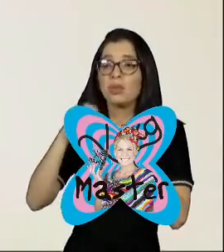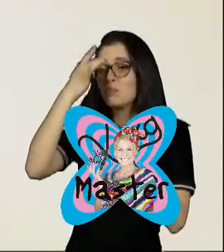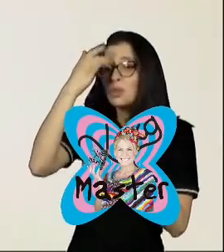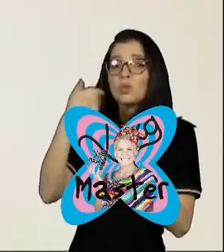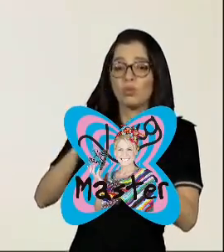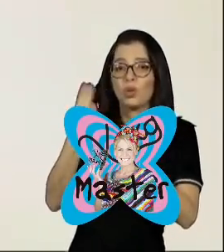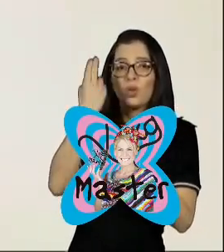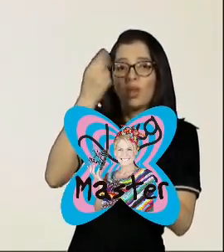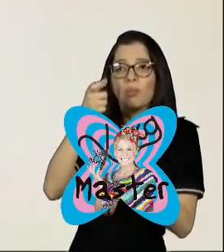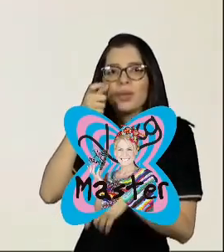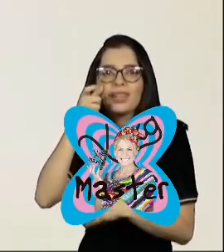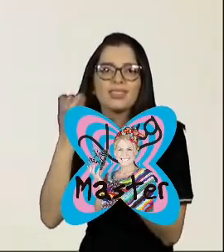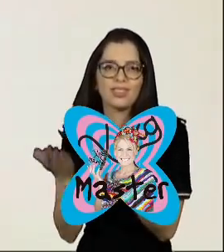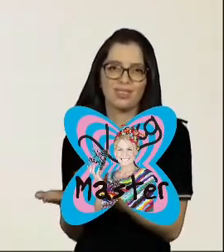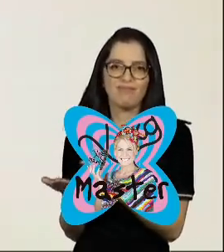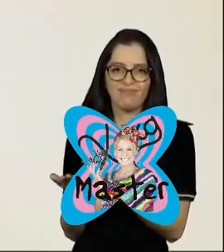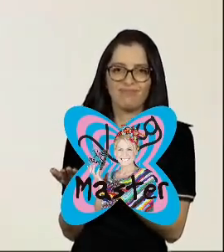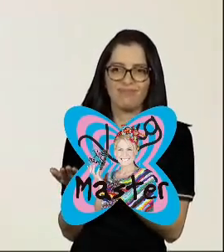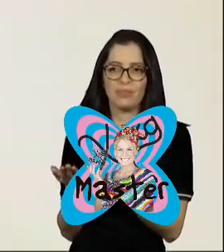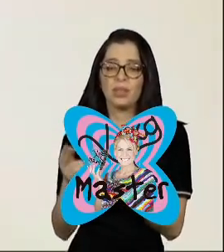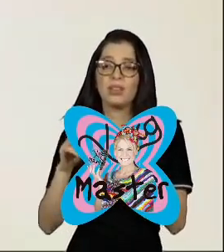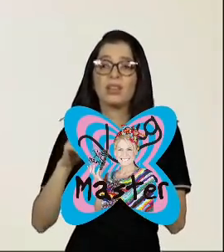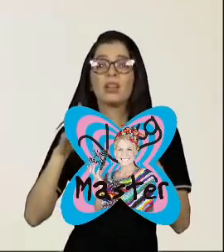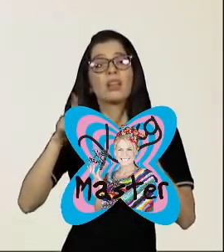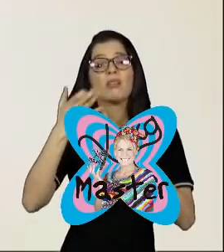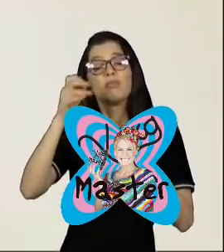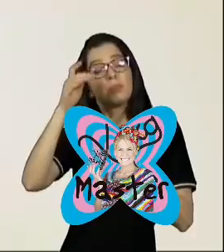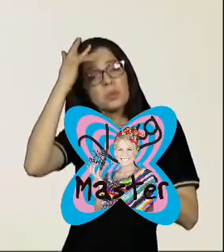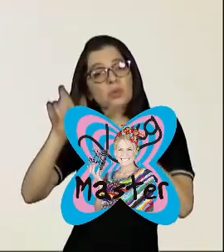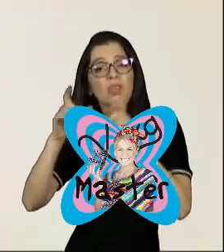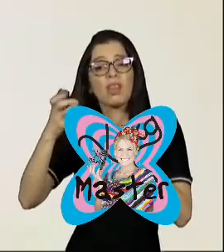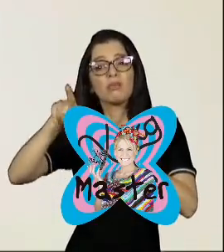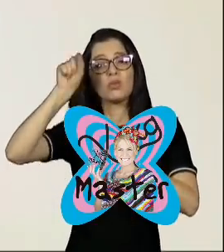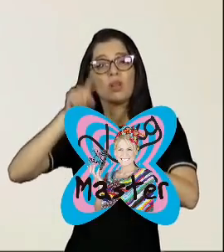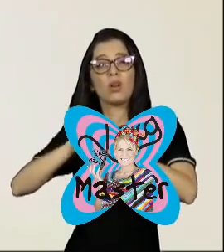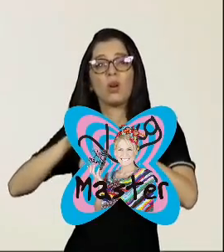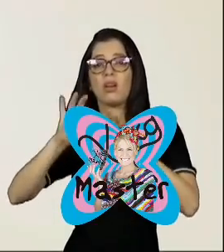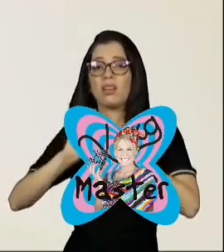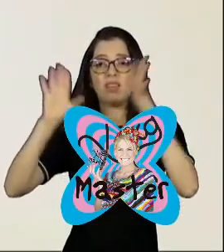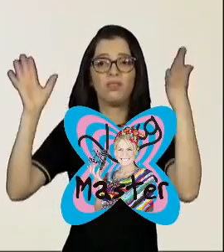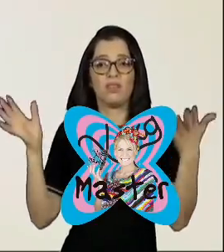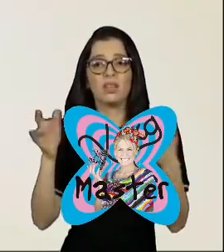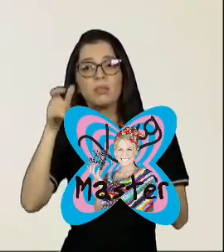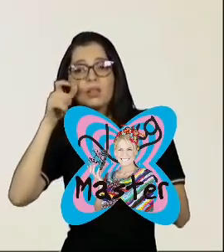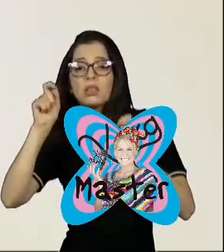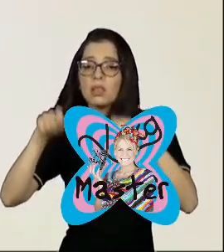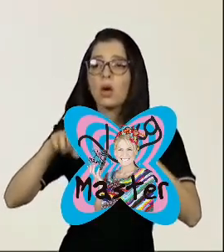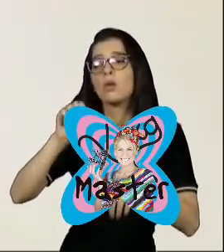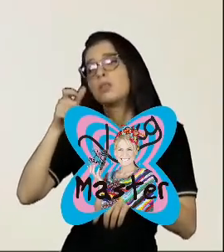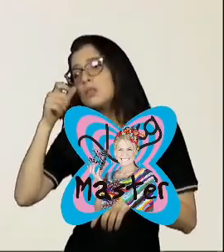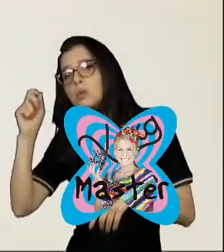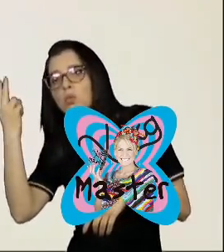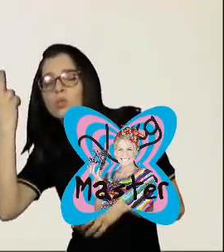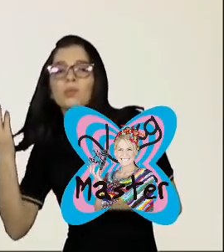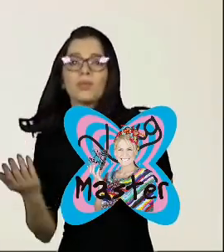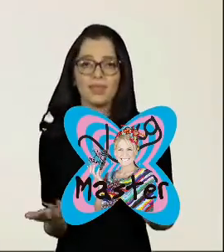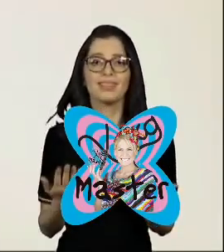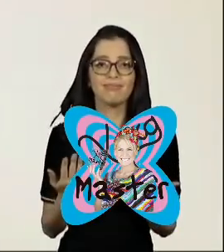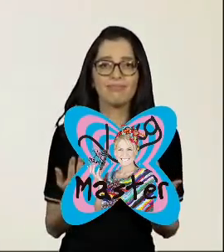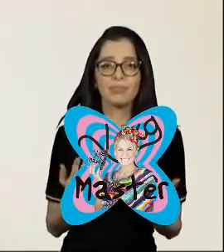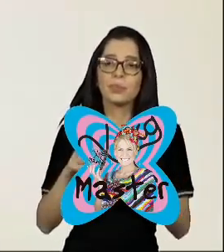não tem mais isso elas querem fazer esse horário elas querem dizer a hora que podem ver a hora que querem ver então